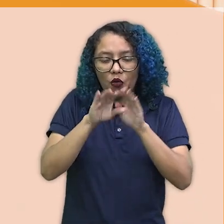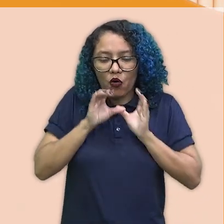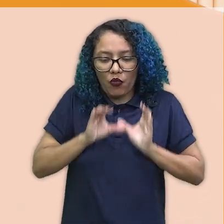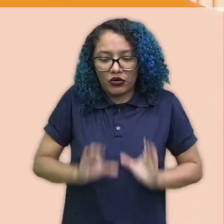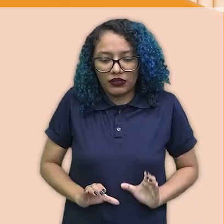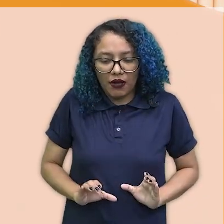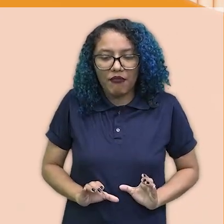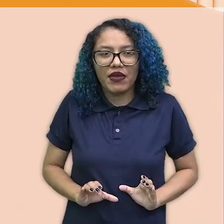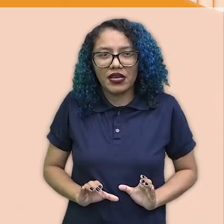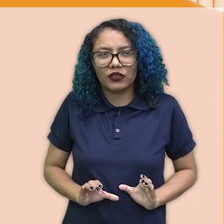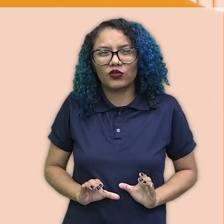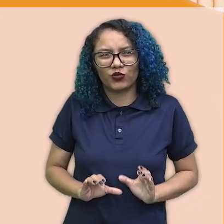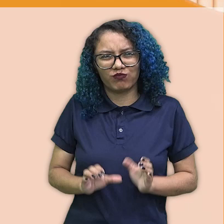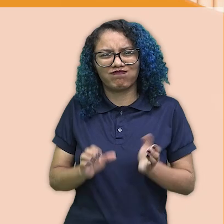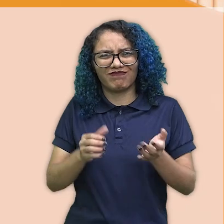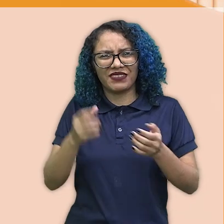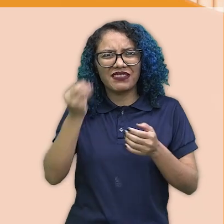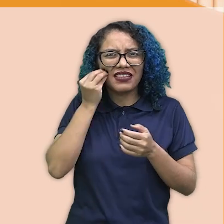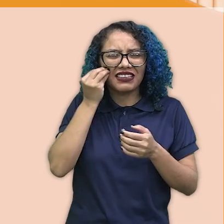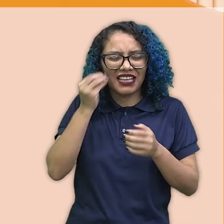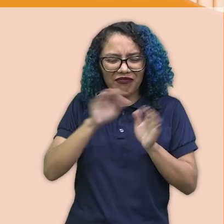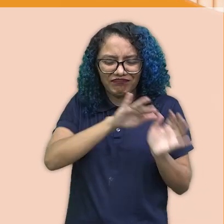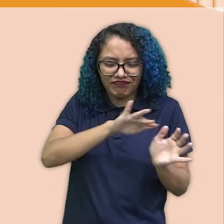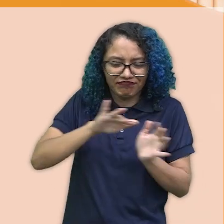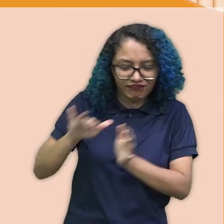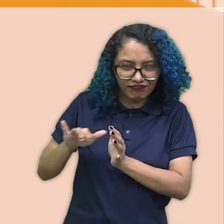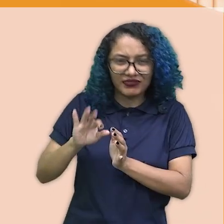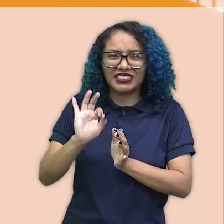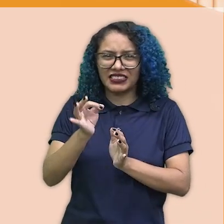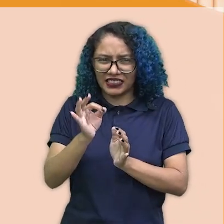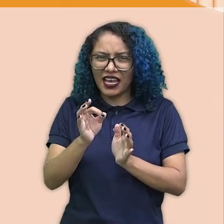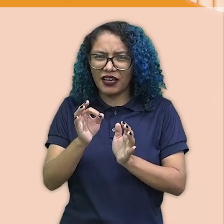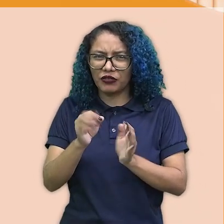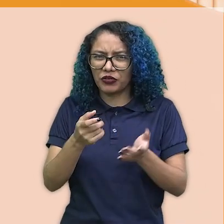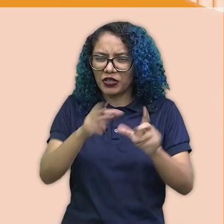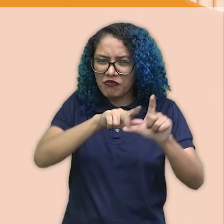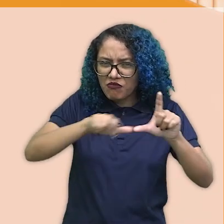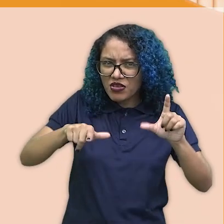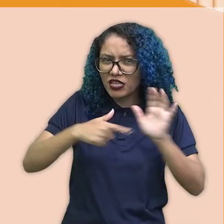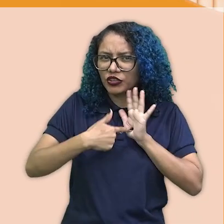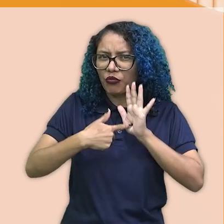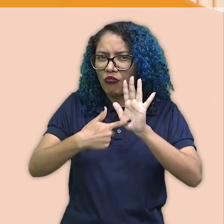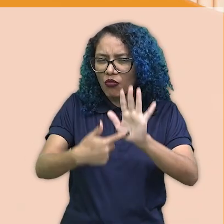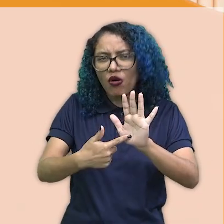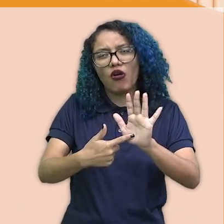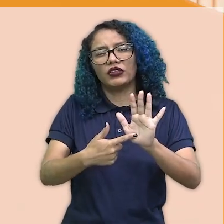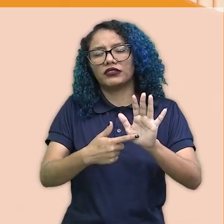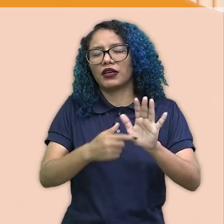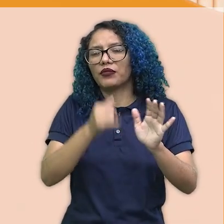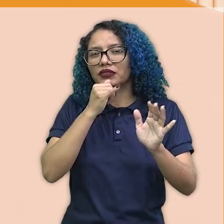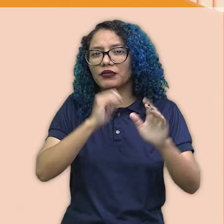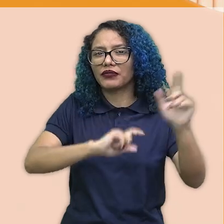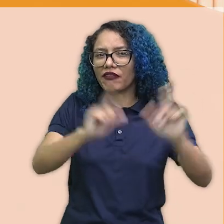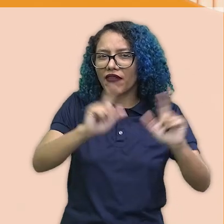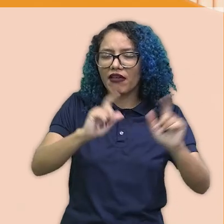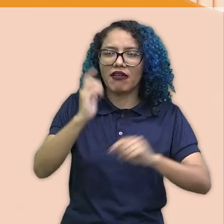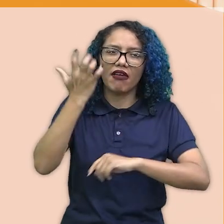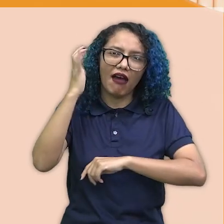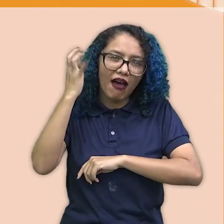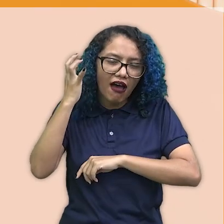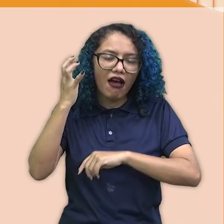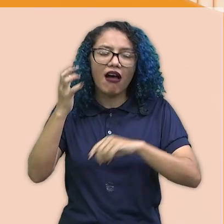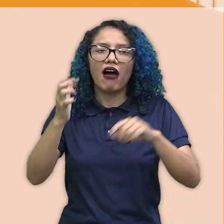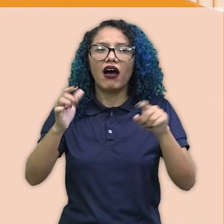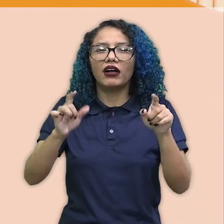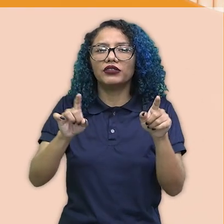comportamento que muitas vezes são impostos através das mídias sociais, por exemplo, né? Da televisão, do